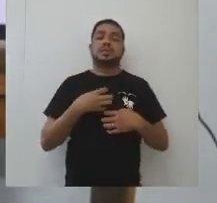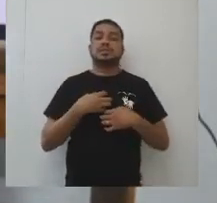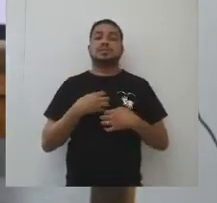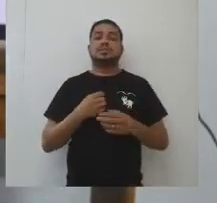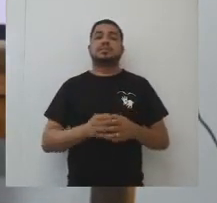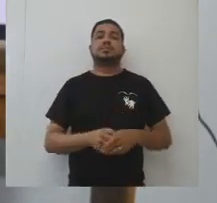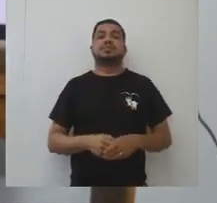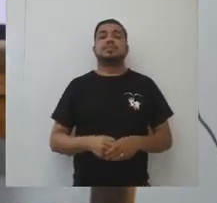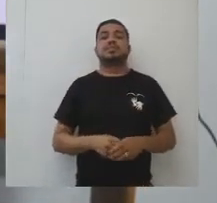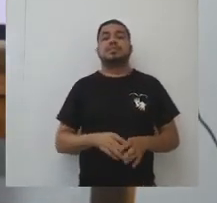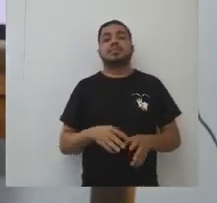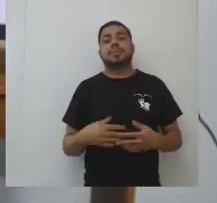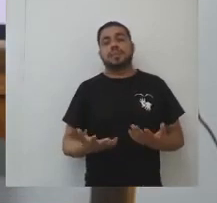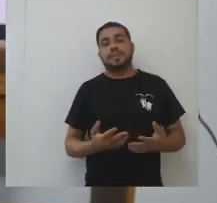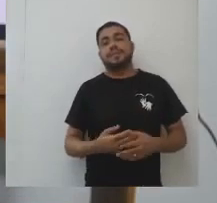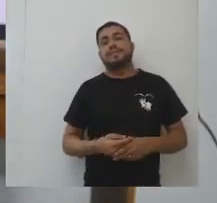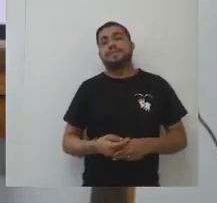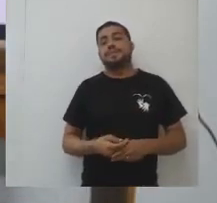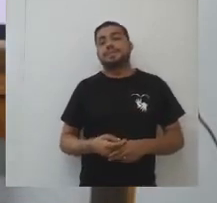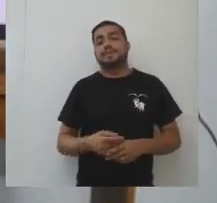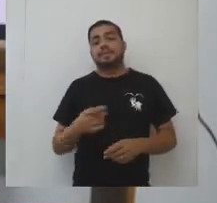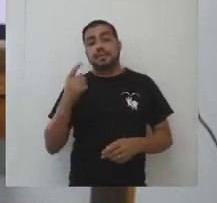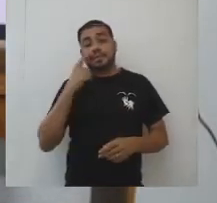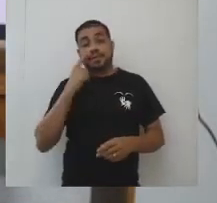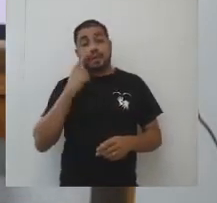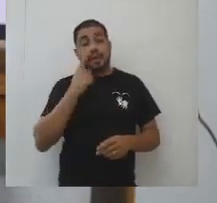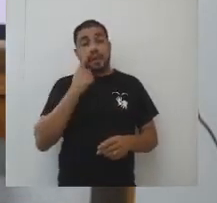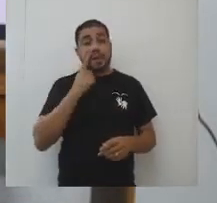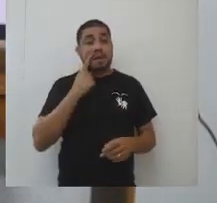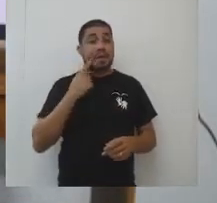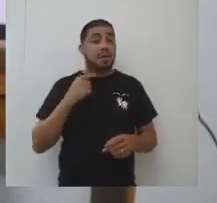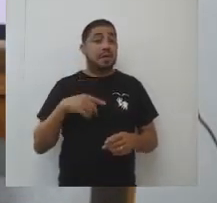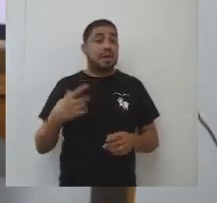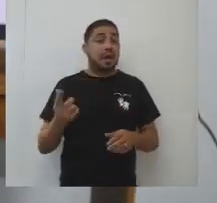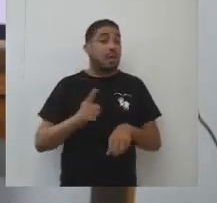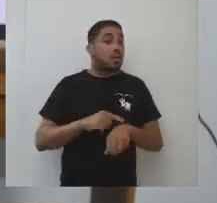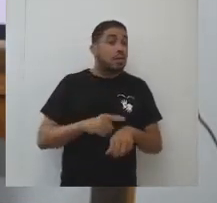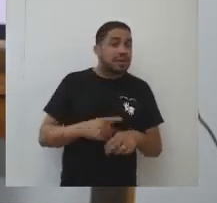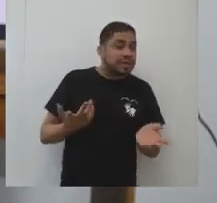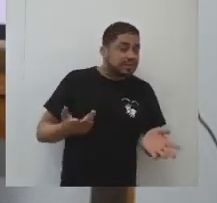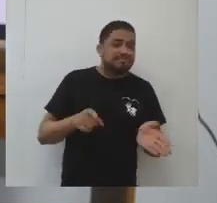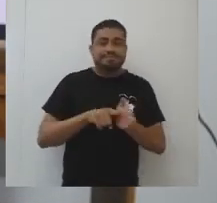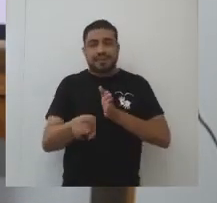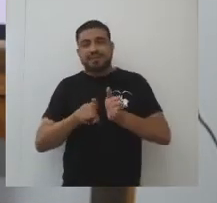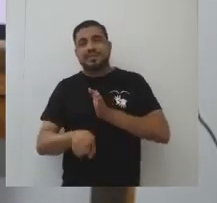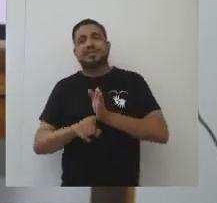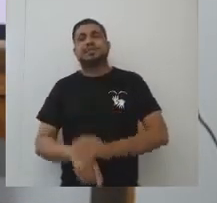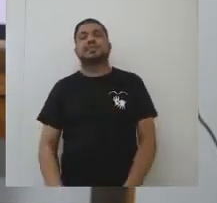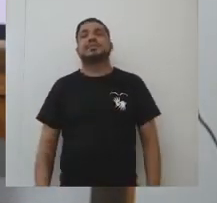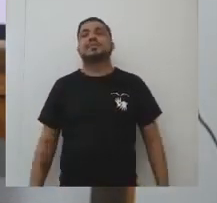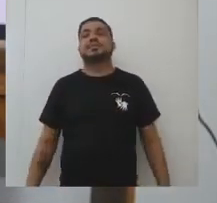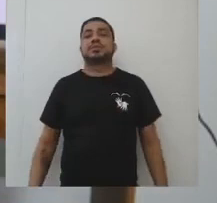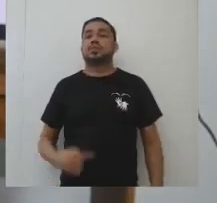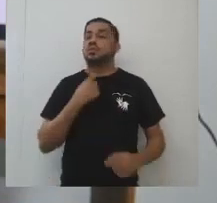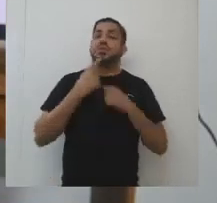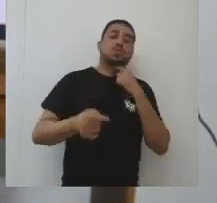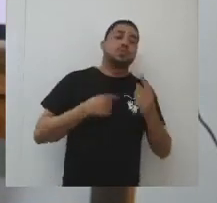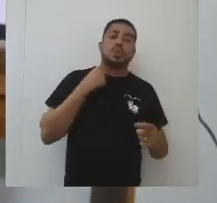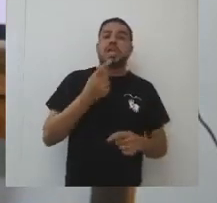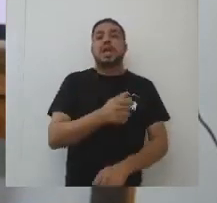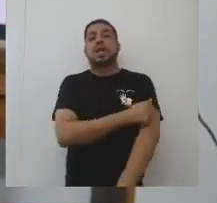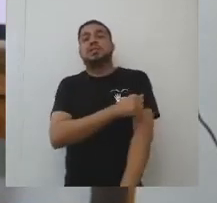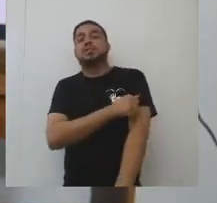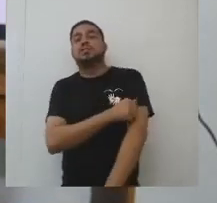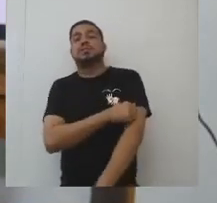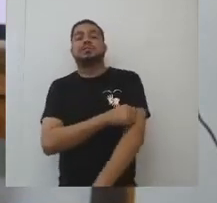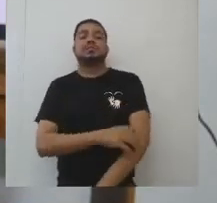Bom, abençoados, agora vamos para o momento da hora das perguntas, ok? As dúvidas, as perguntas dos alunos que